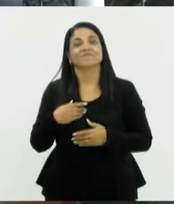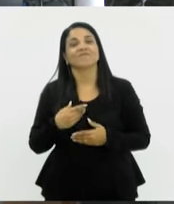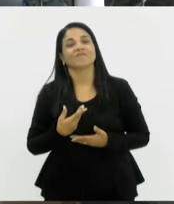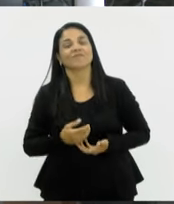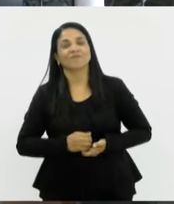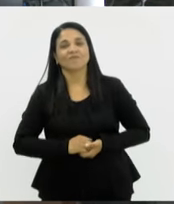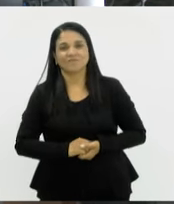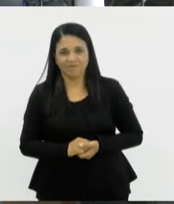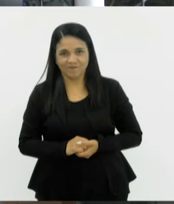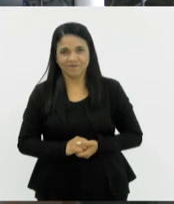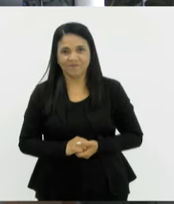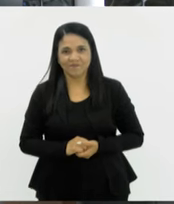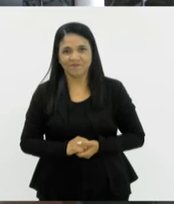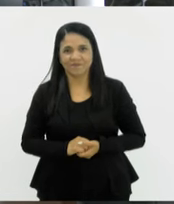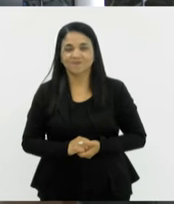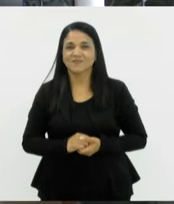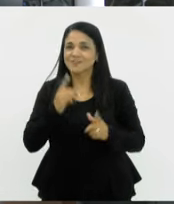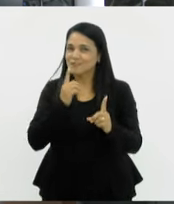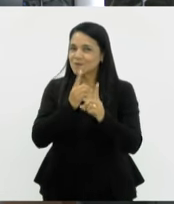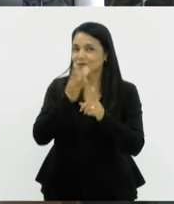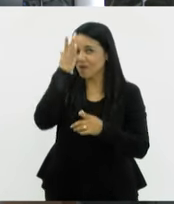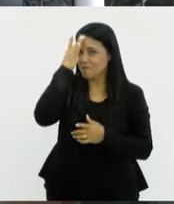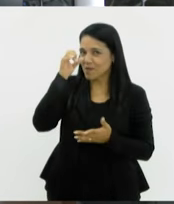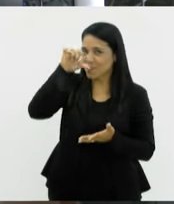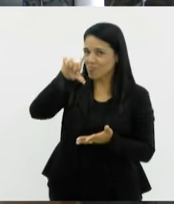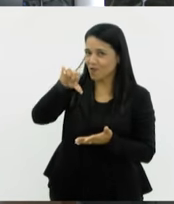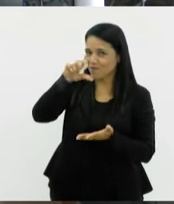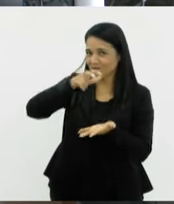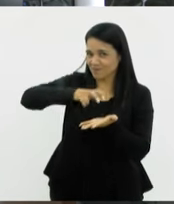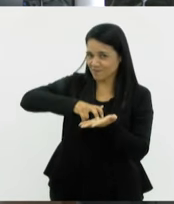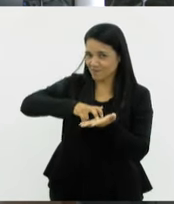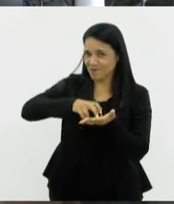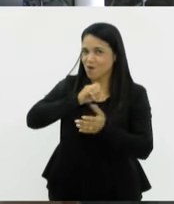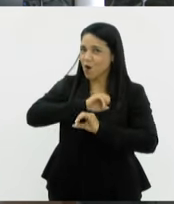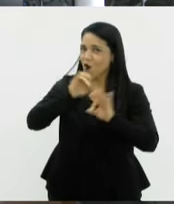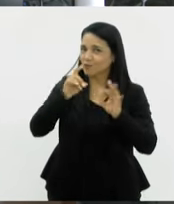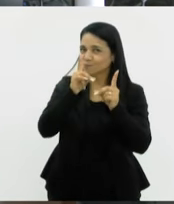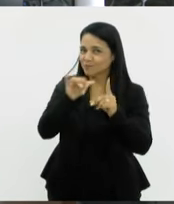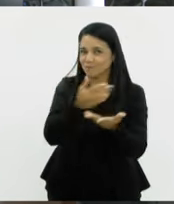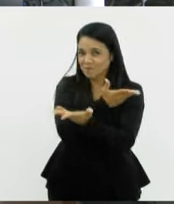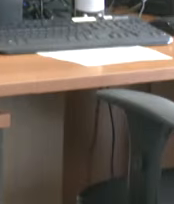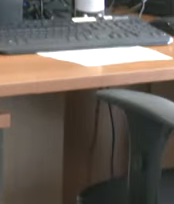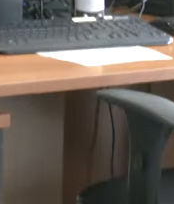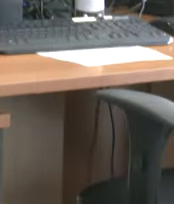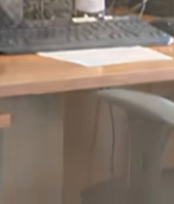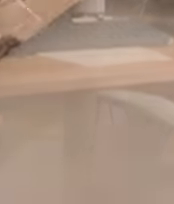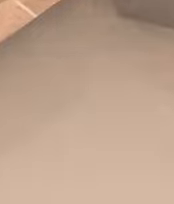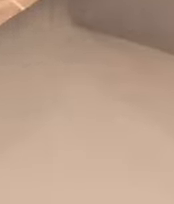tvalerj@alerj.rj.gov.br. A gente se encontra amanhã às 9 horas. Um ótimo dia para você!